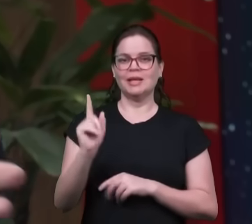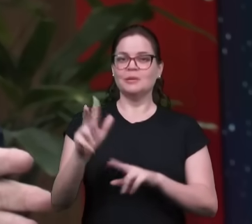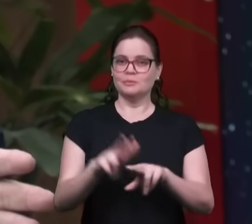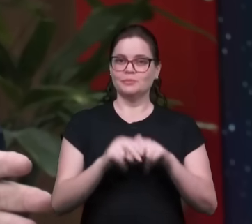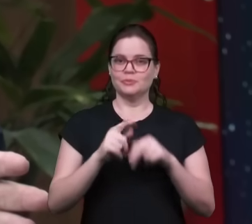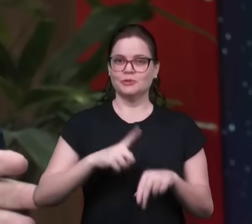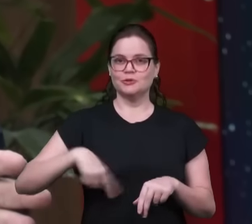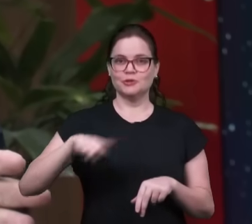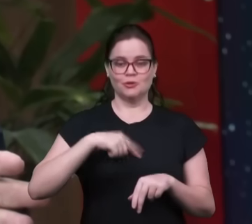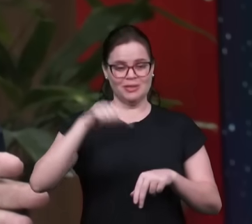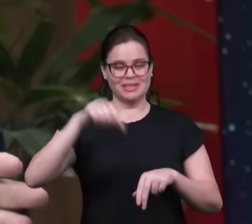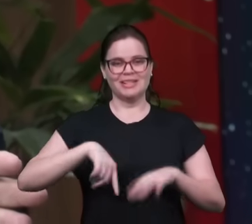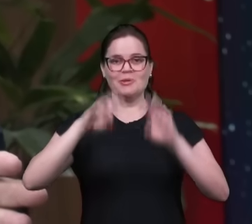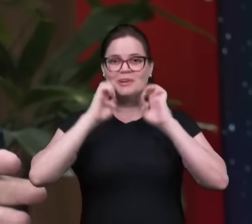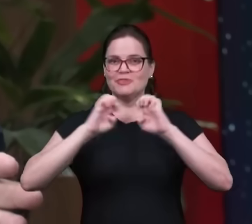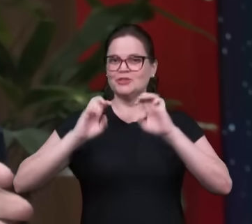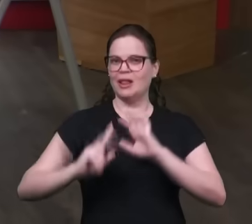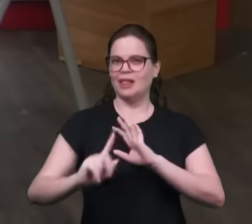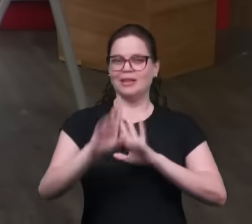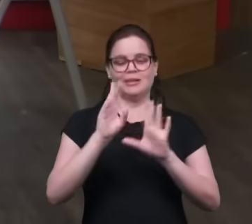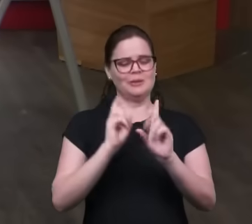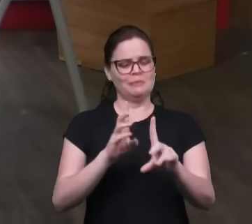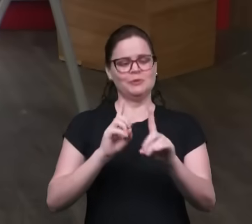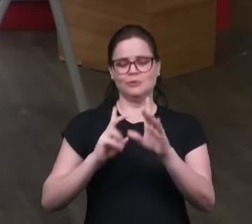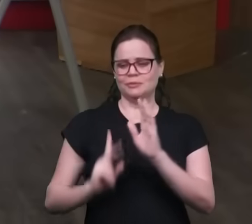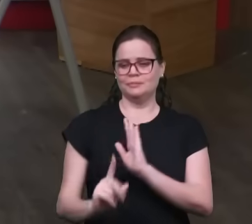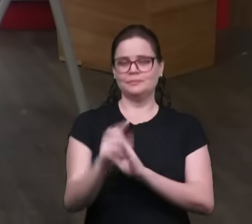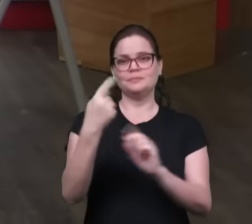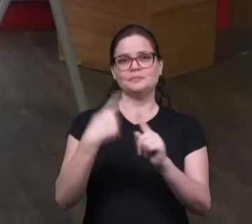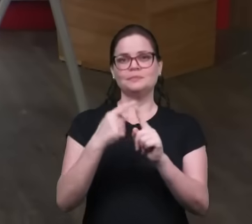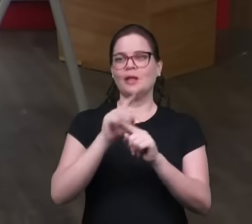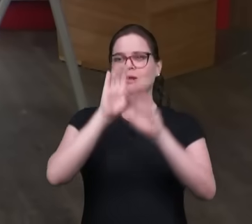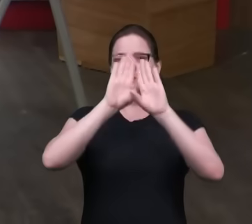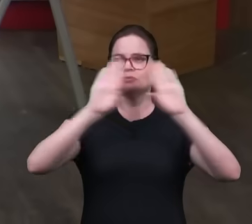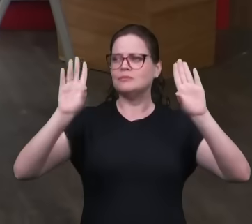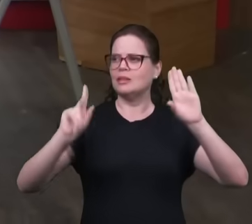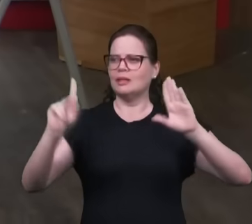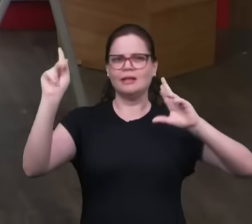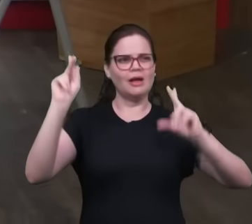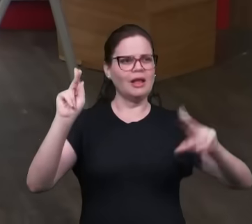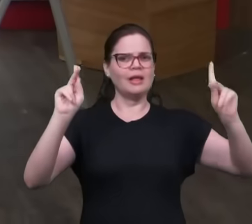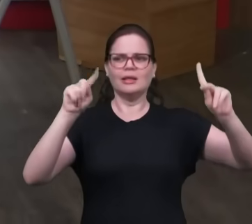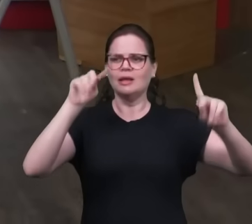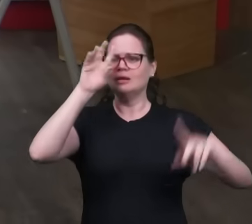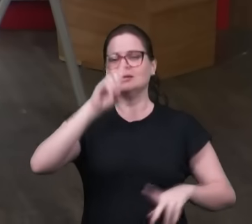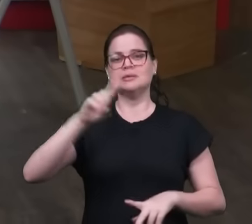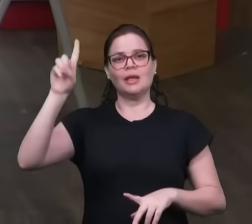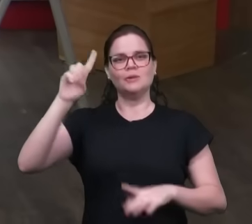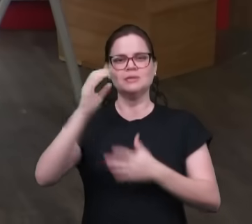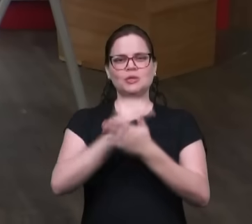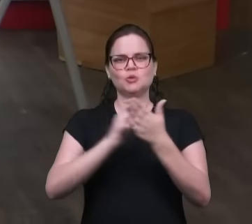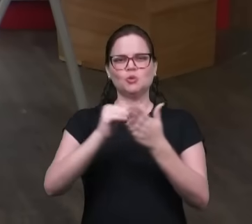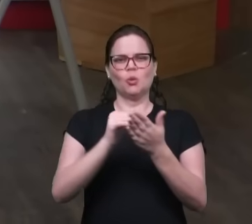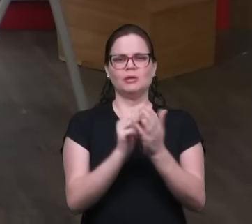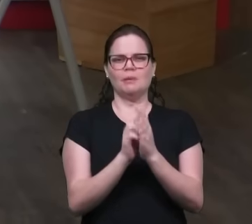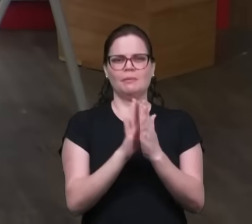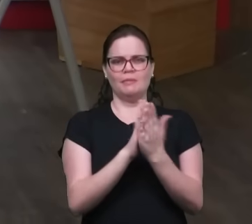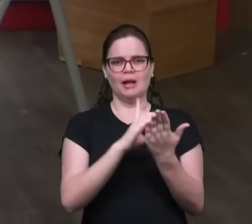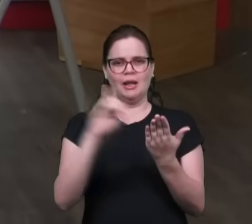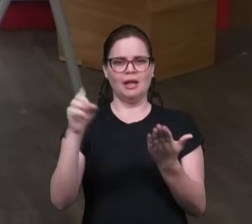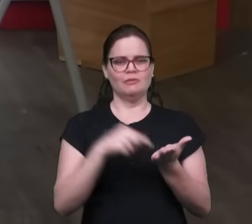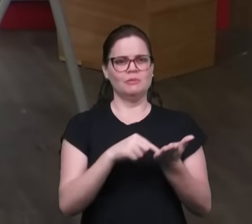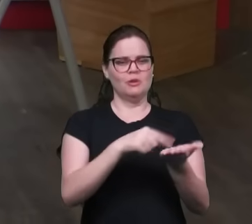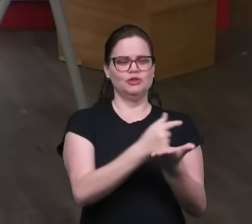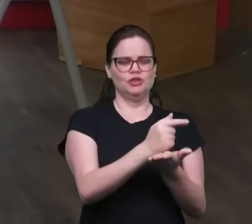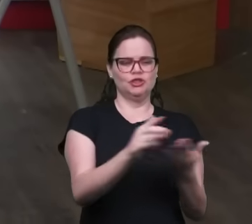do Evangelho Eterno, né? Evangelho Eterno, exatamente. De eternidade, Ele é Deus, né? Então, ele se revela em toda a Bíblia, trazendo essa riqueza